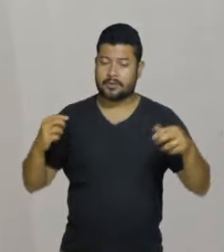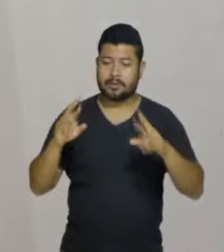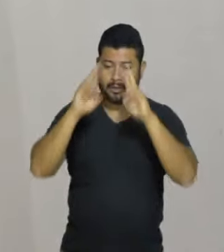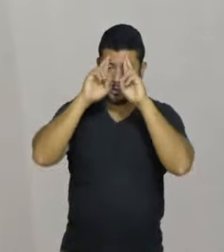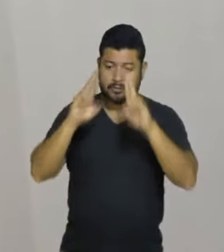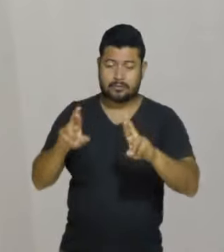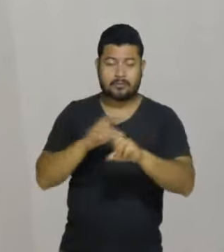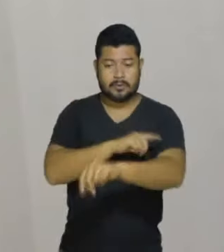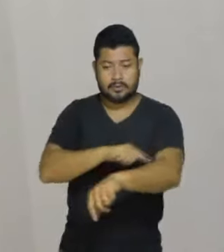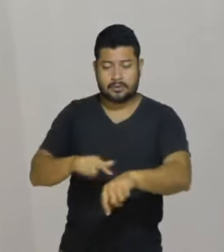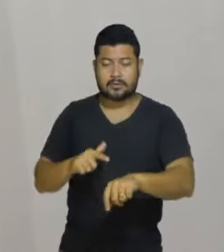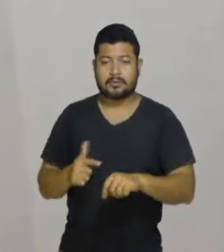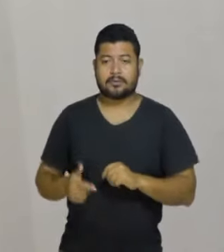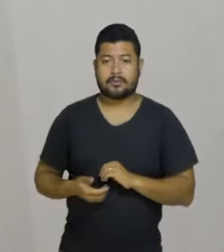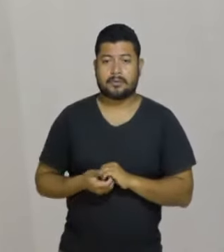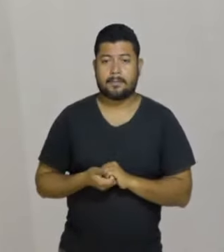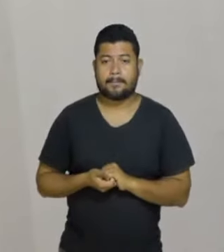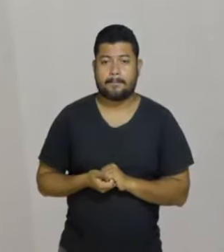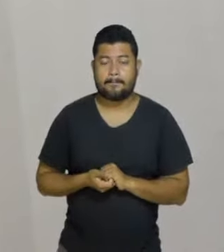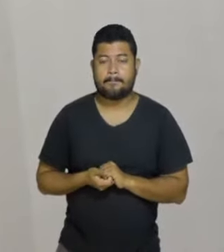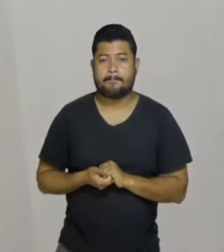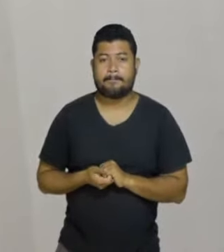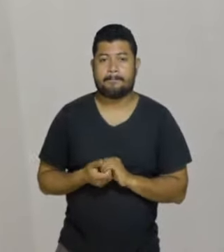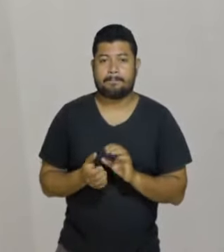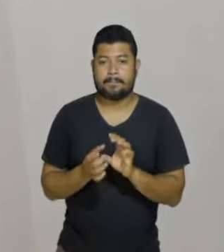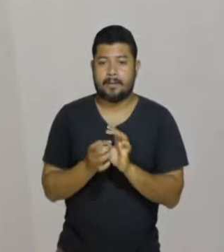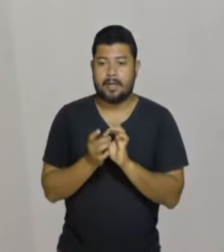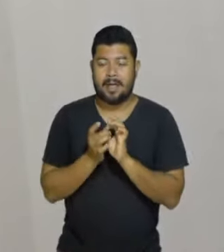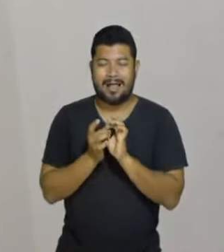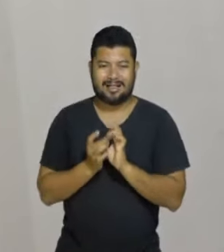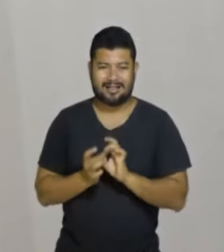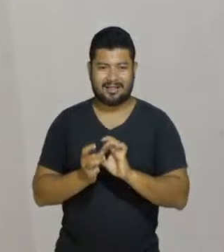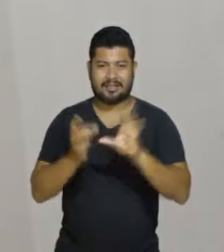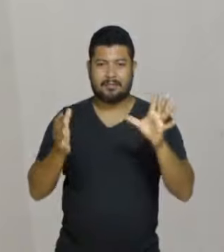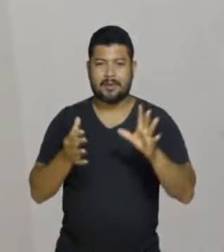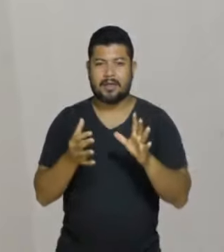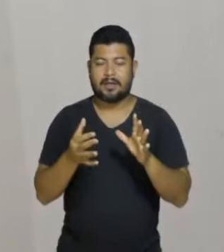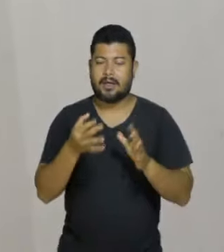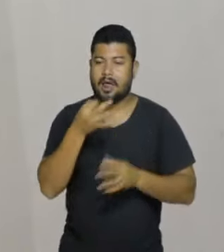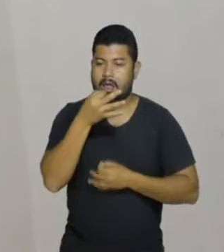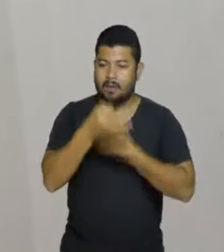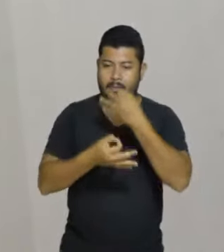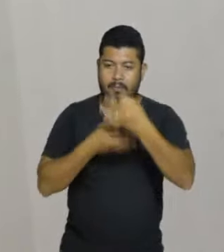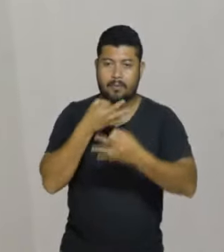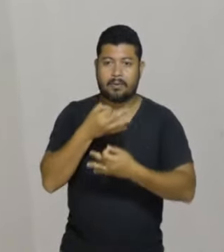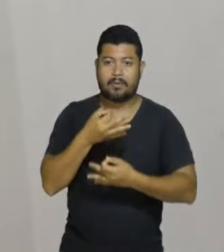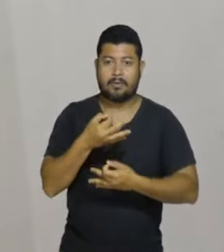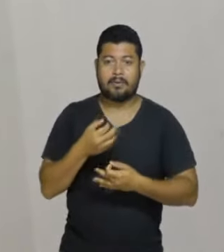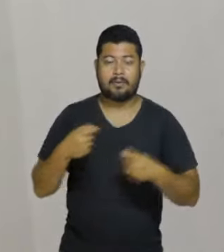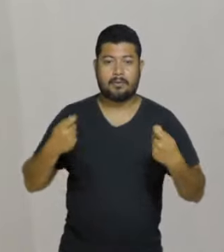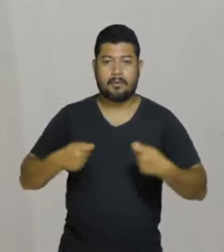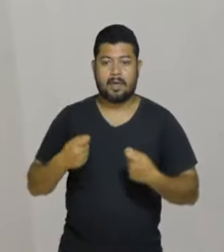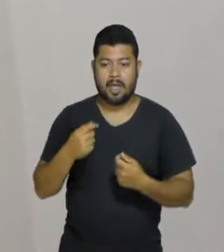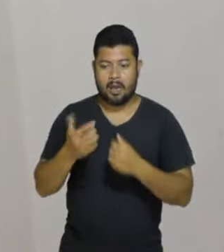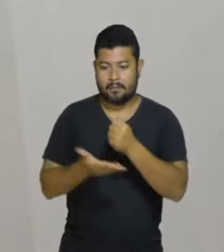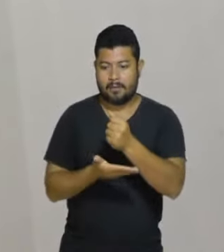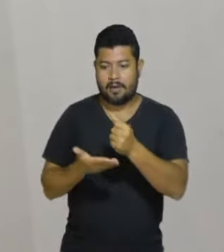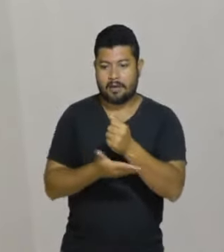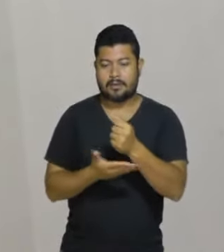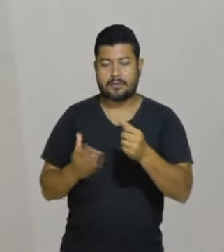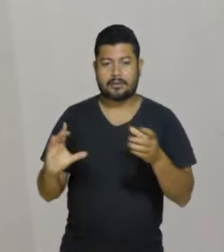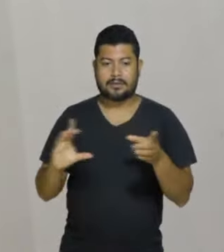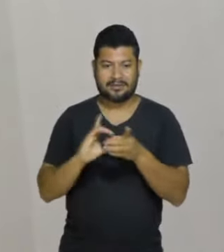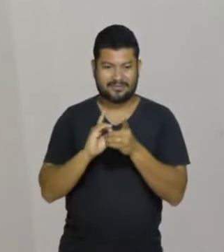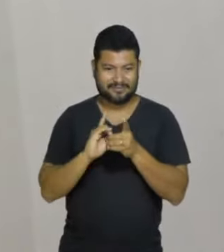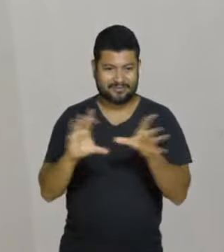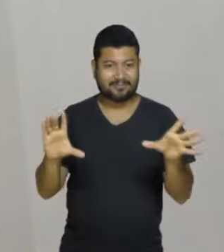tolerância. A liberdade de expressão é um pilar fundamental da democracia. É